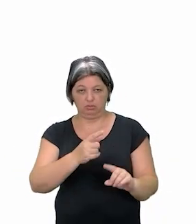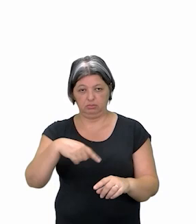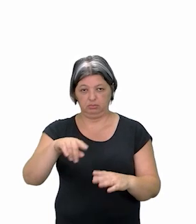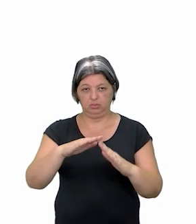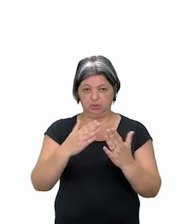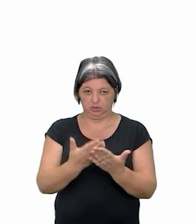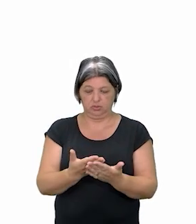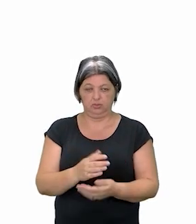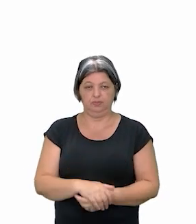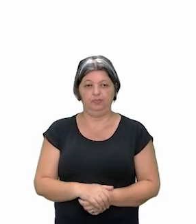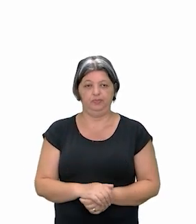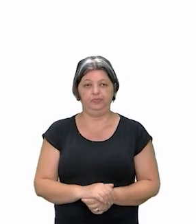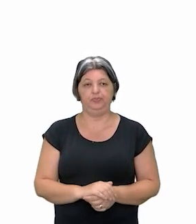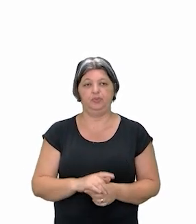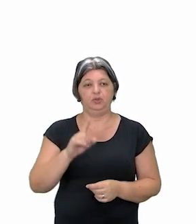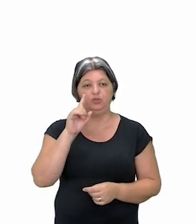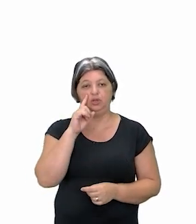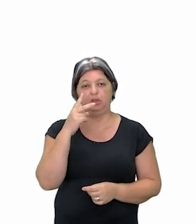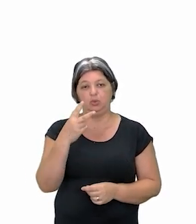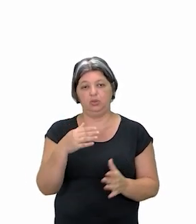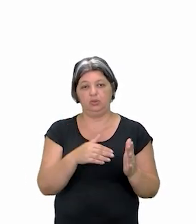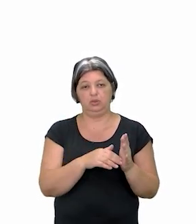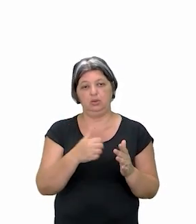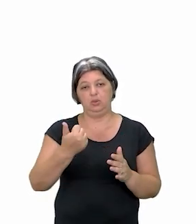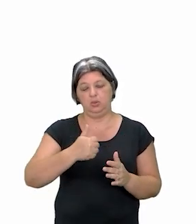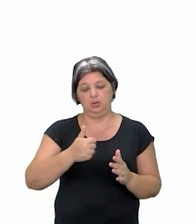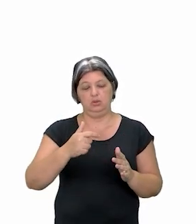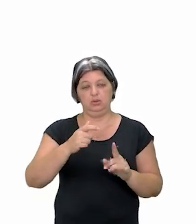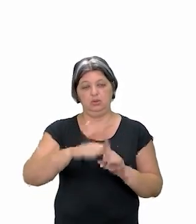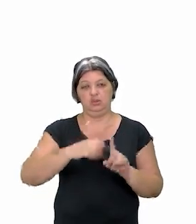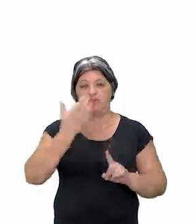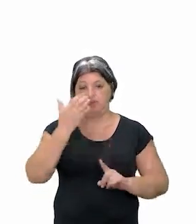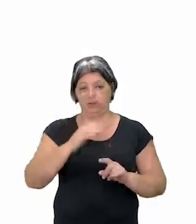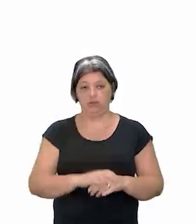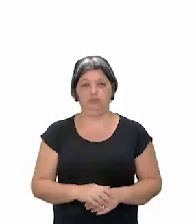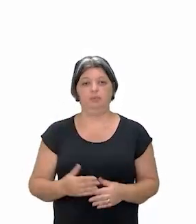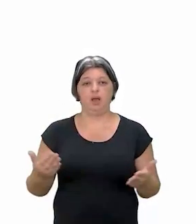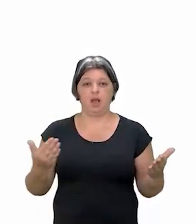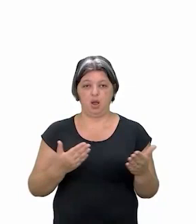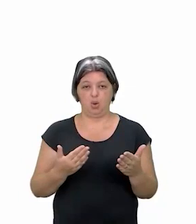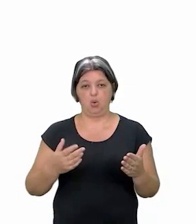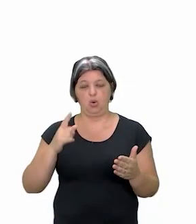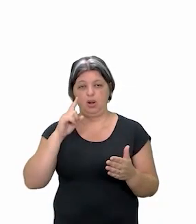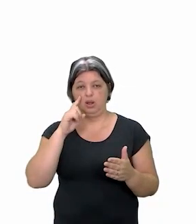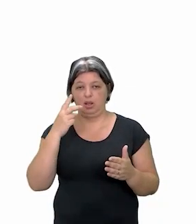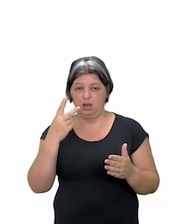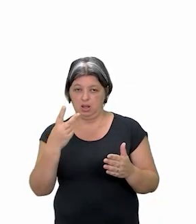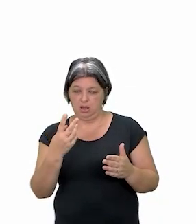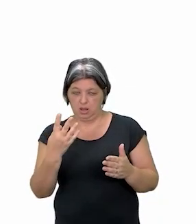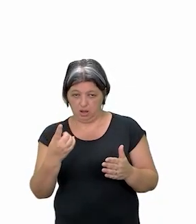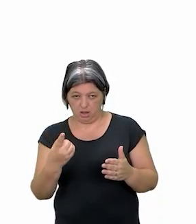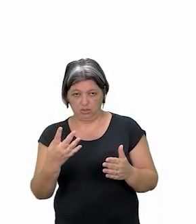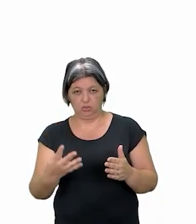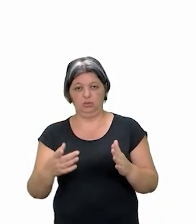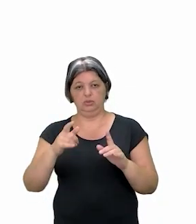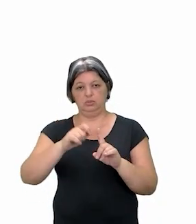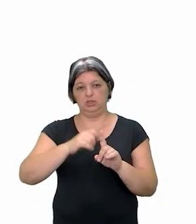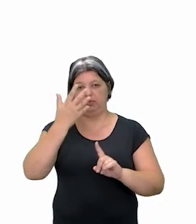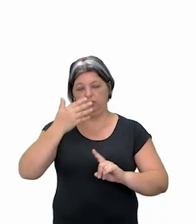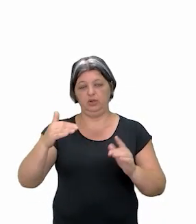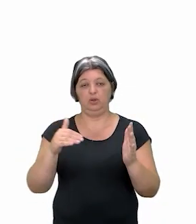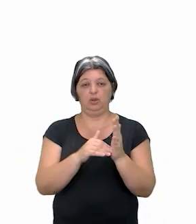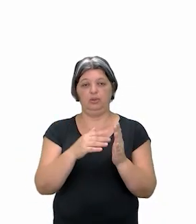então, isso foi do dia 2 de fevereiro a 11 de fevereiro. Agora, a gente está nesse período de 14 de fevereiro a 4 de março, que está